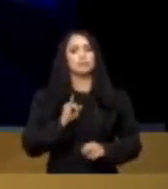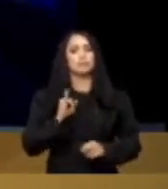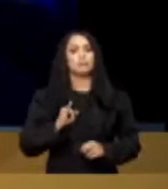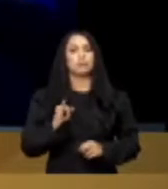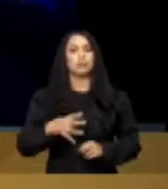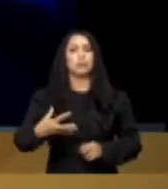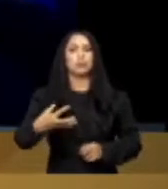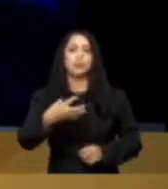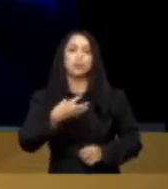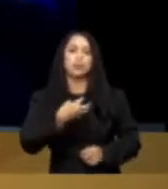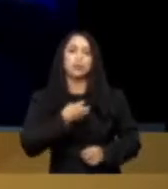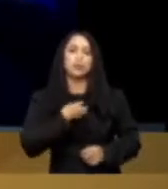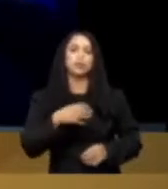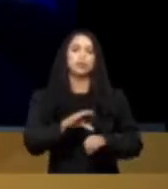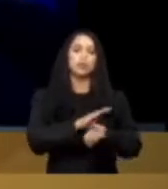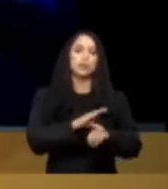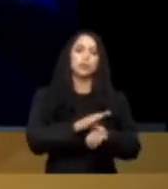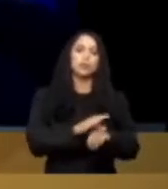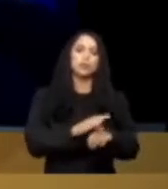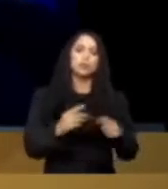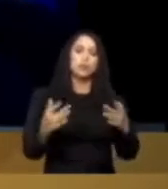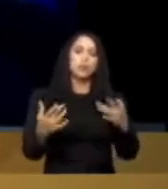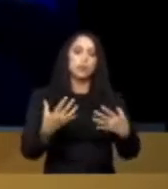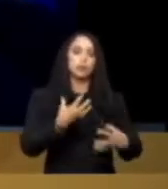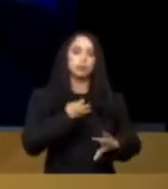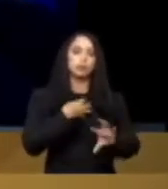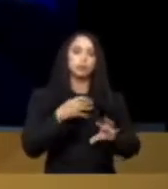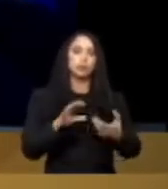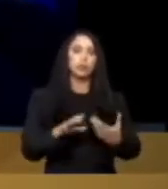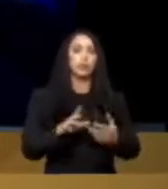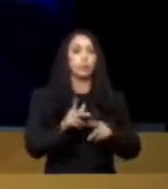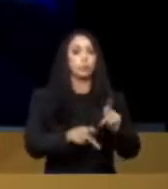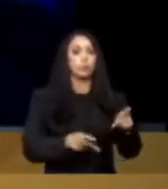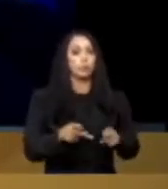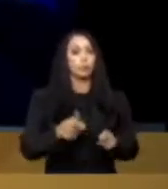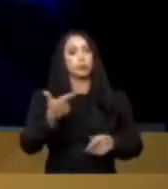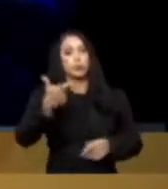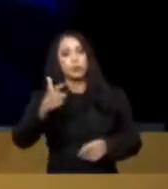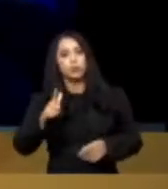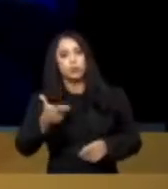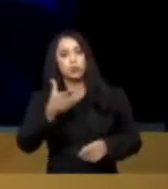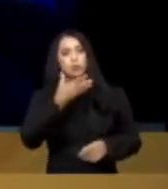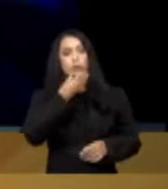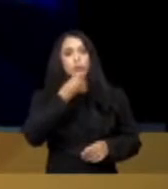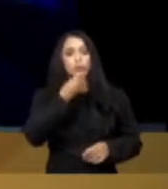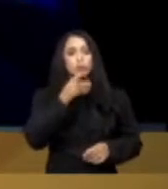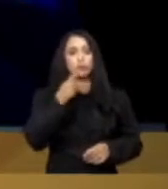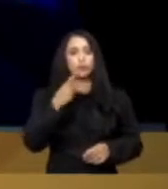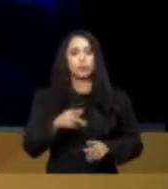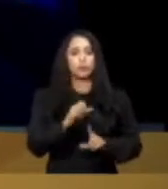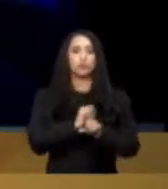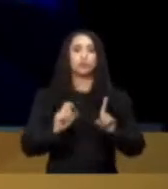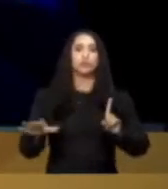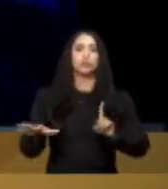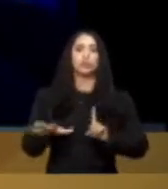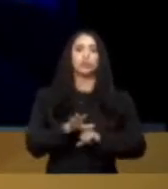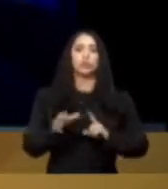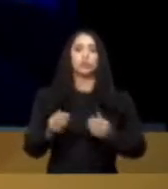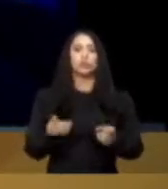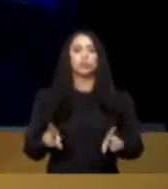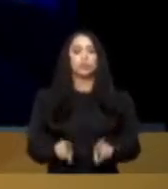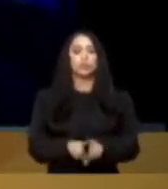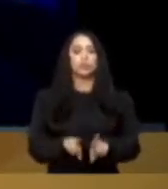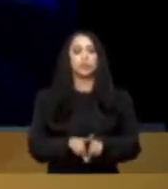ao sentimento constitucional de seu povo, e Peter Harben, que ao discorrer sobre a sociedade aberta aos intérpretes,